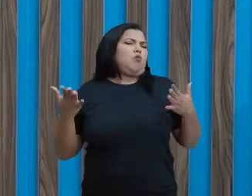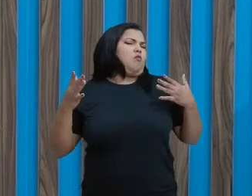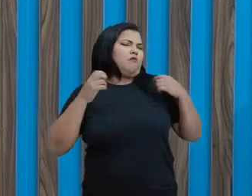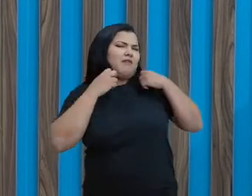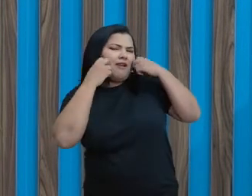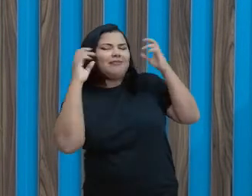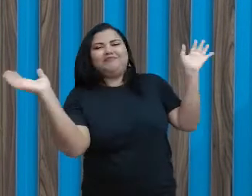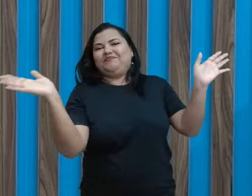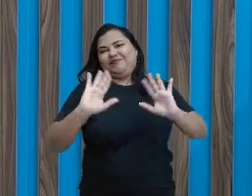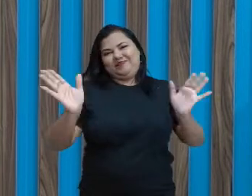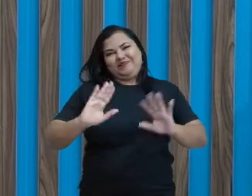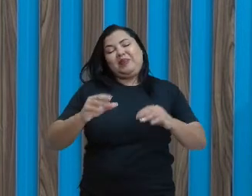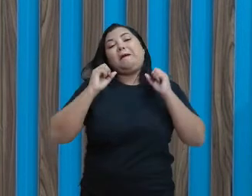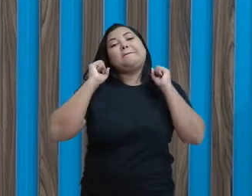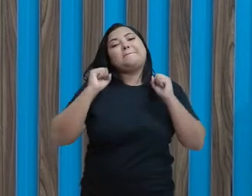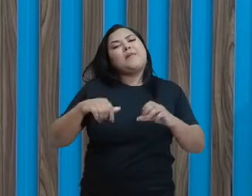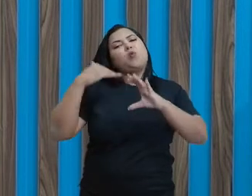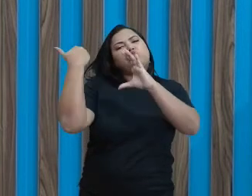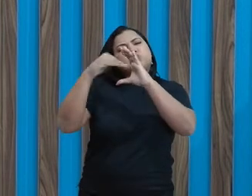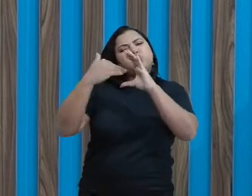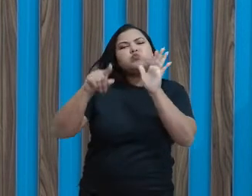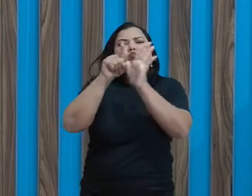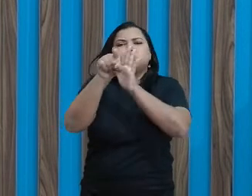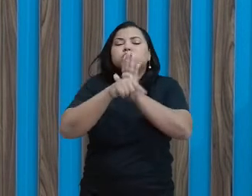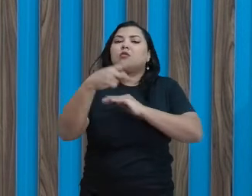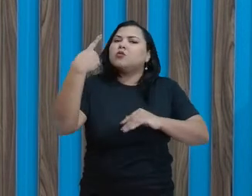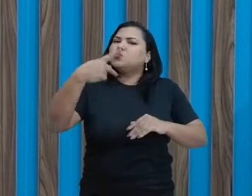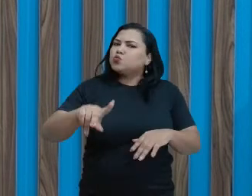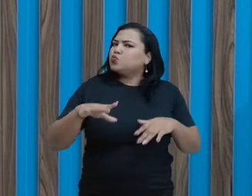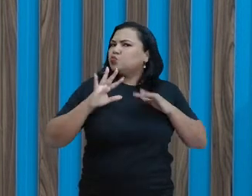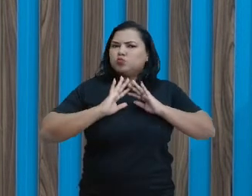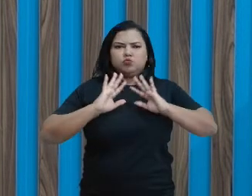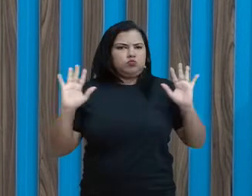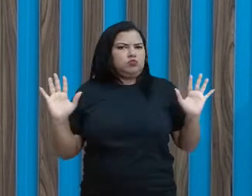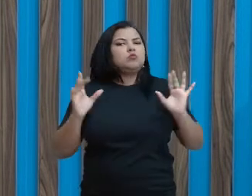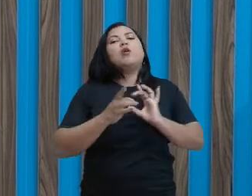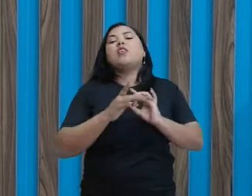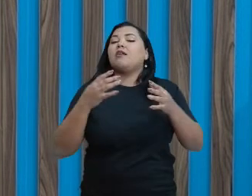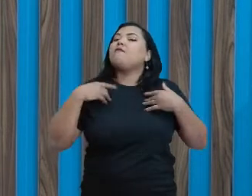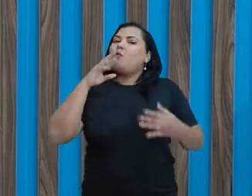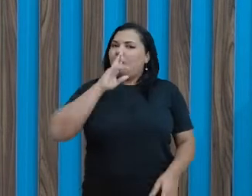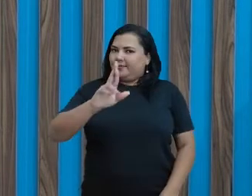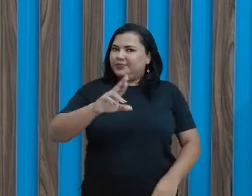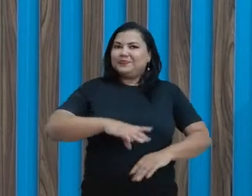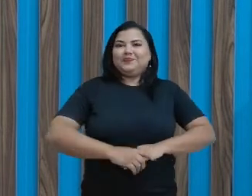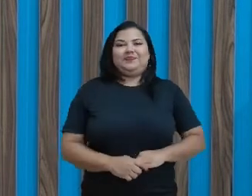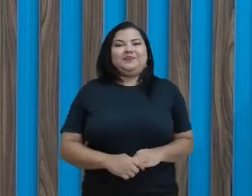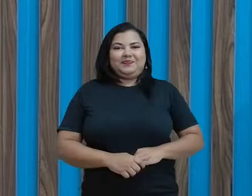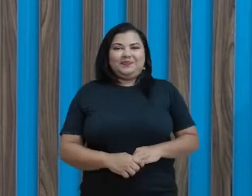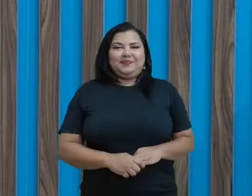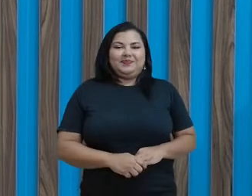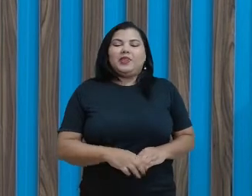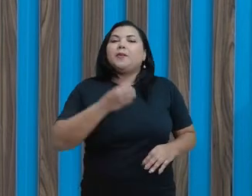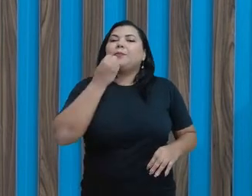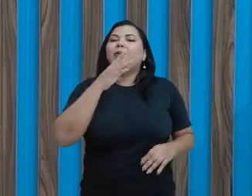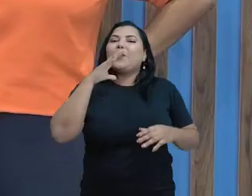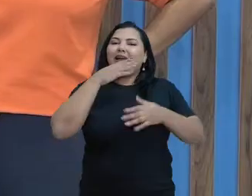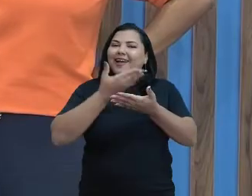Não fique tímido. Pode mandar a pergunta que você tiver, o comentário que você tiver para mim, que eu vou responder. Tá certo? Boa